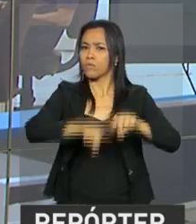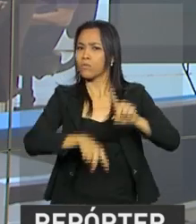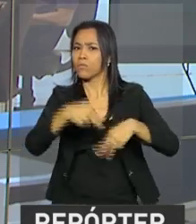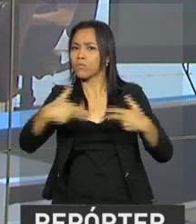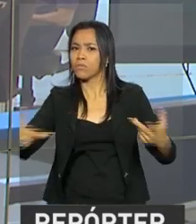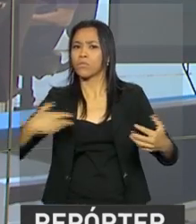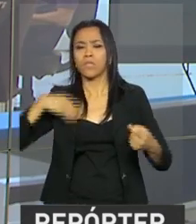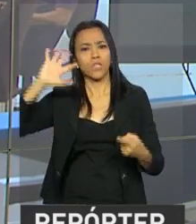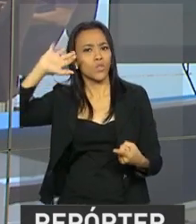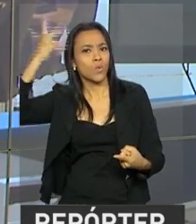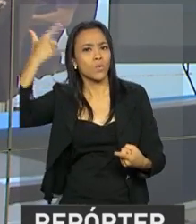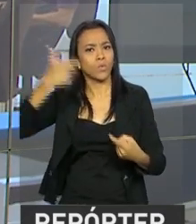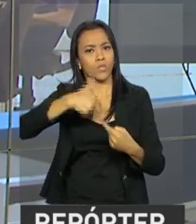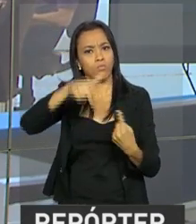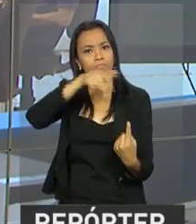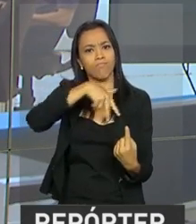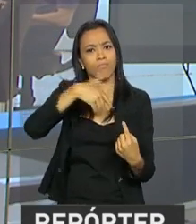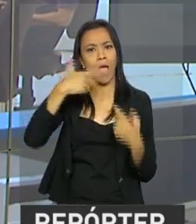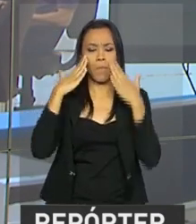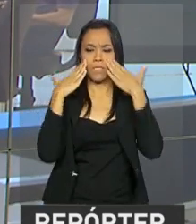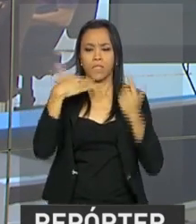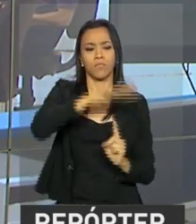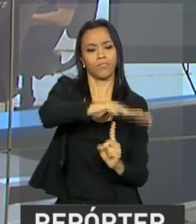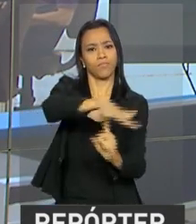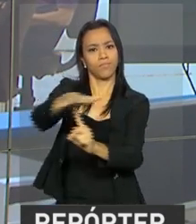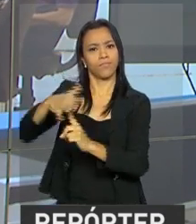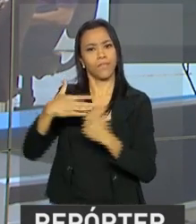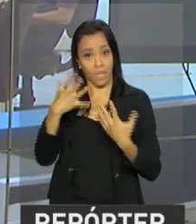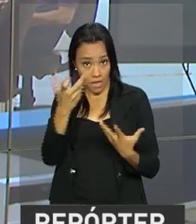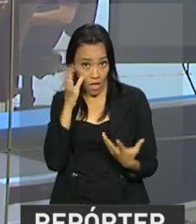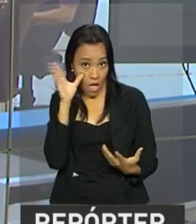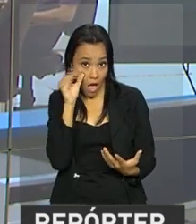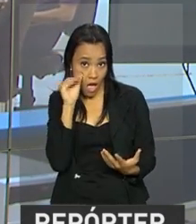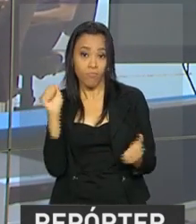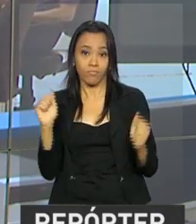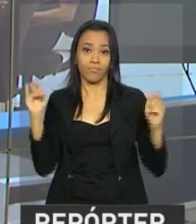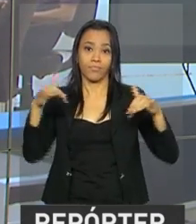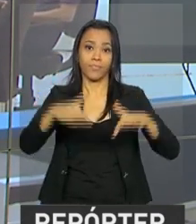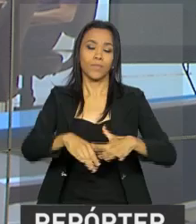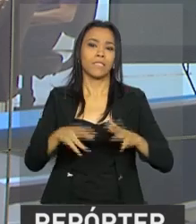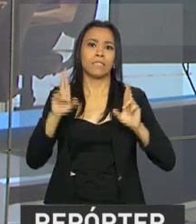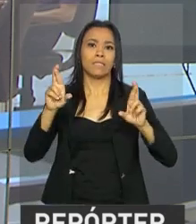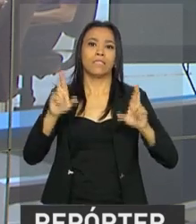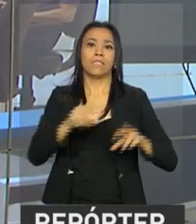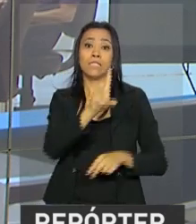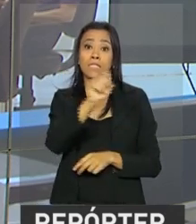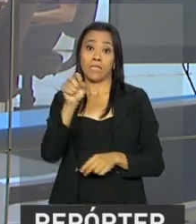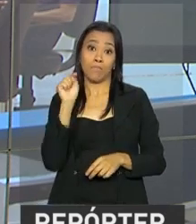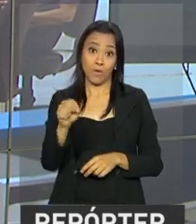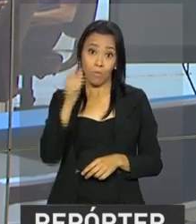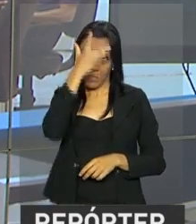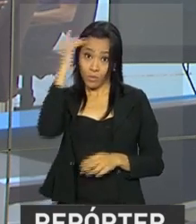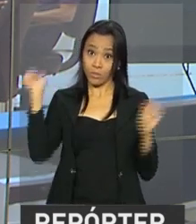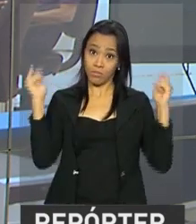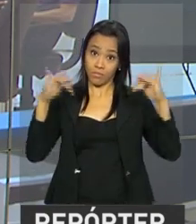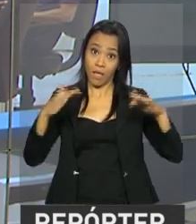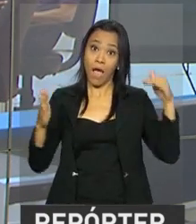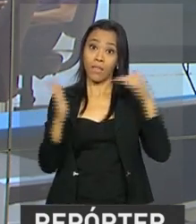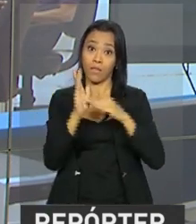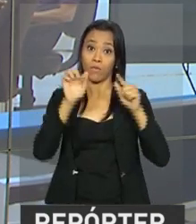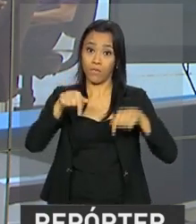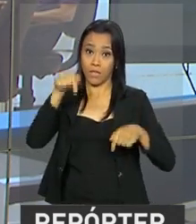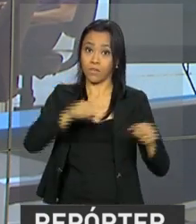soluções expostas para quem quiser conferir de perto. A expectativa é receber 100 mil visitantes até o fim desta